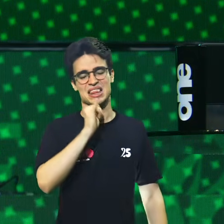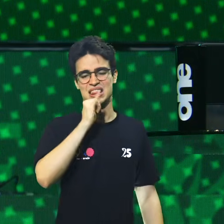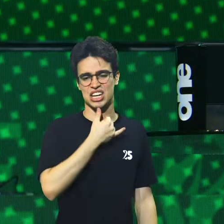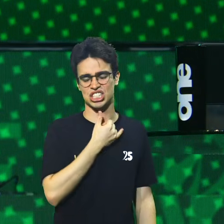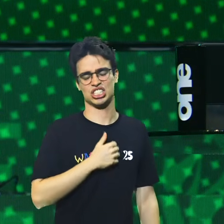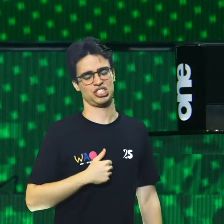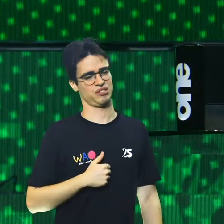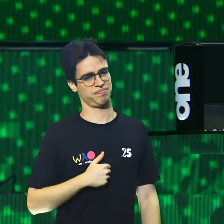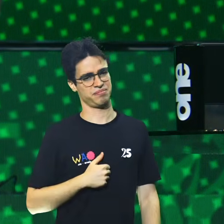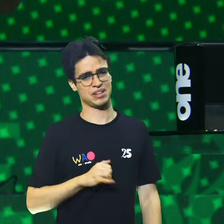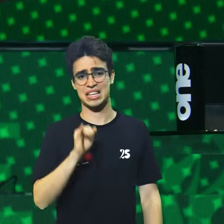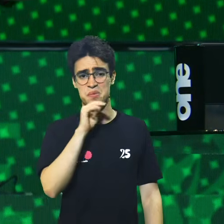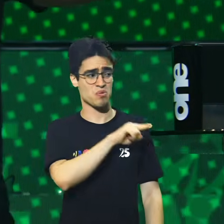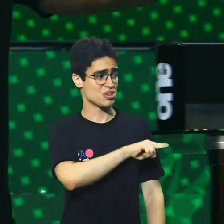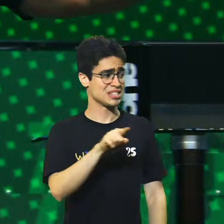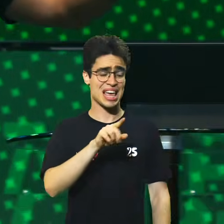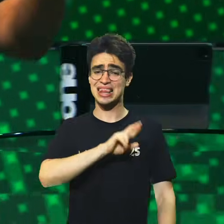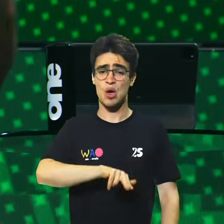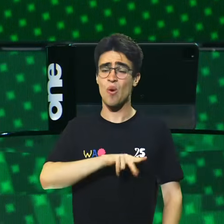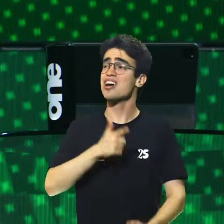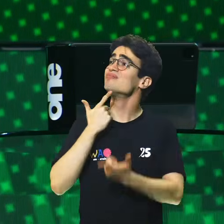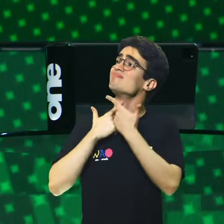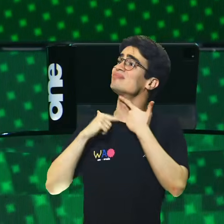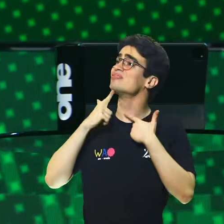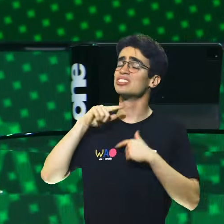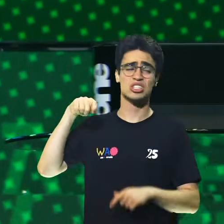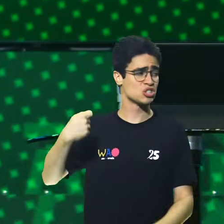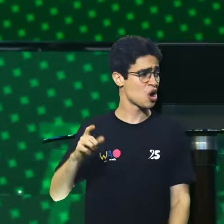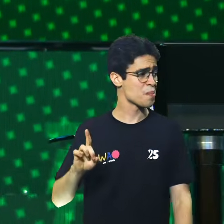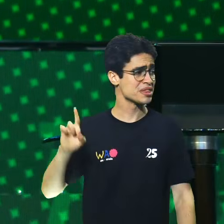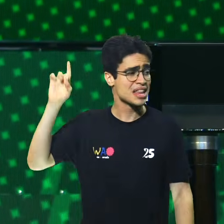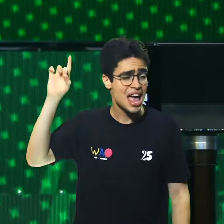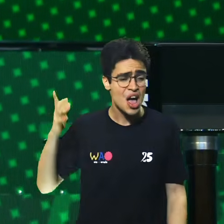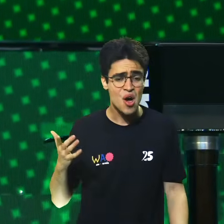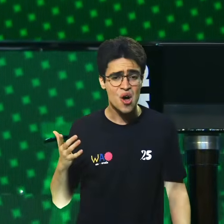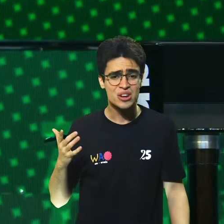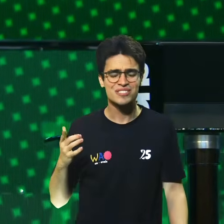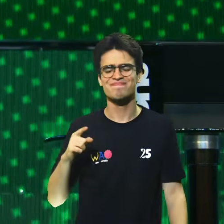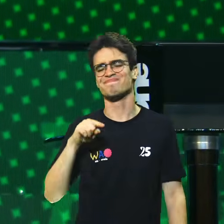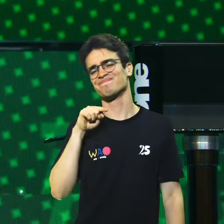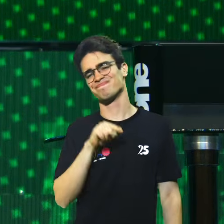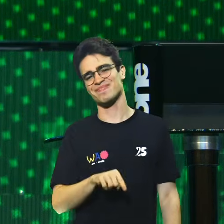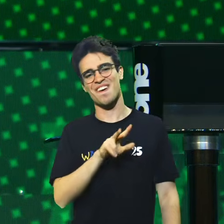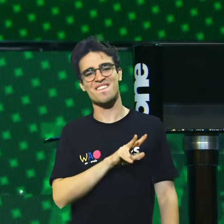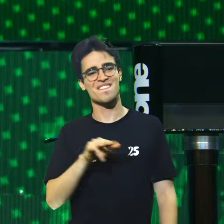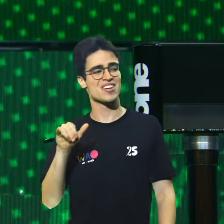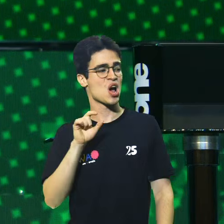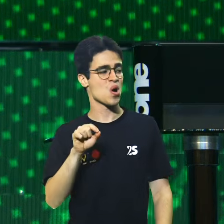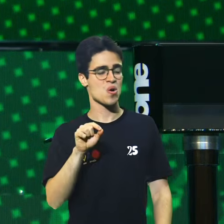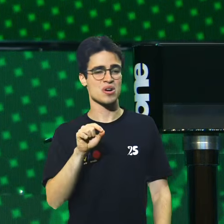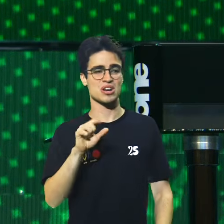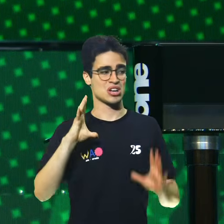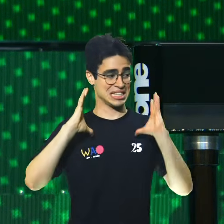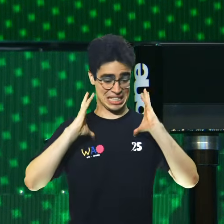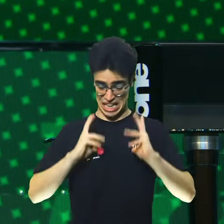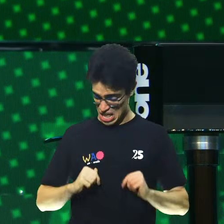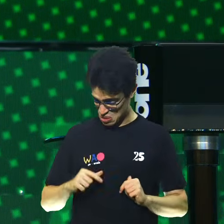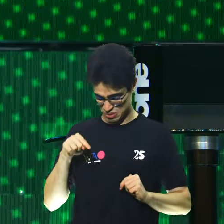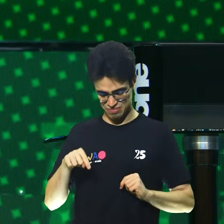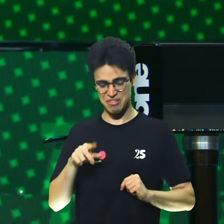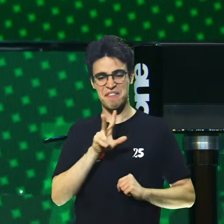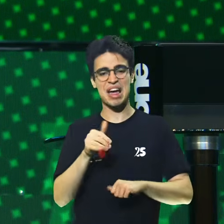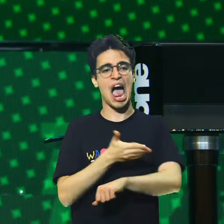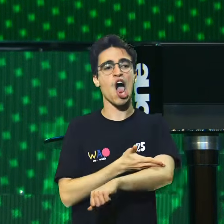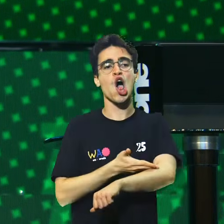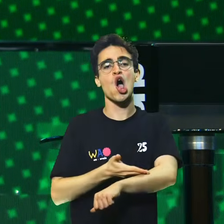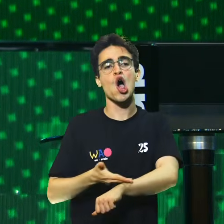alguém que não está mais faminto pelas coisas de Deus, por cumprir a vontade de Deus, vai se acostumar com o santo.